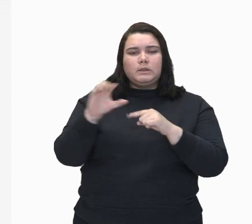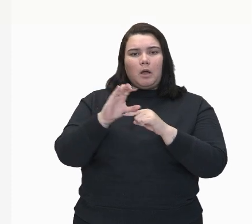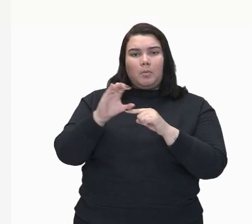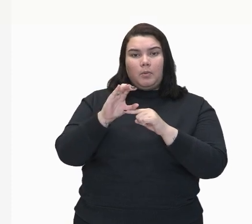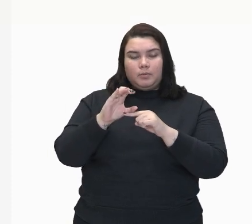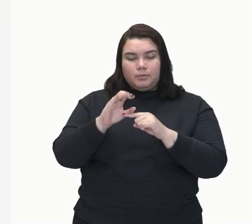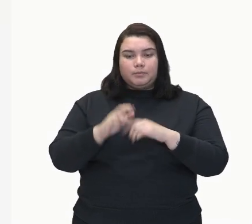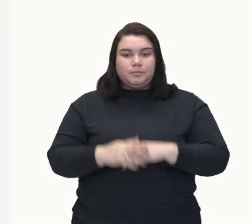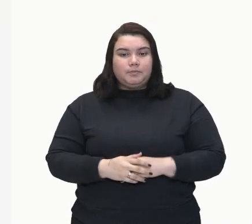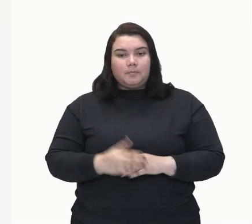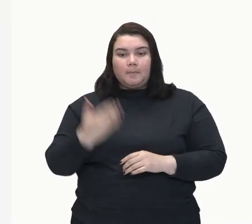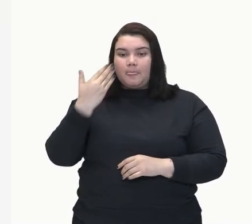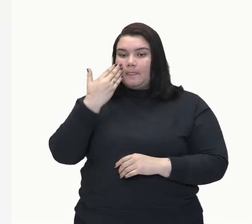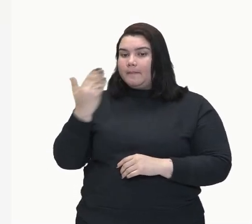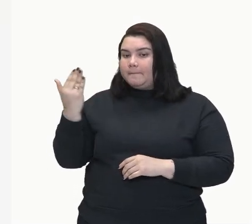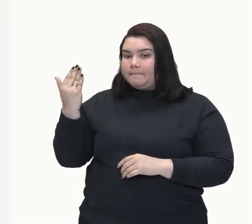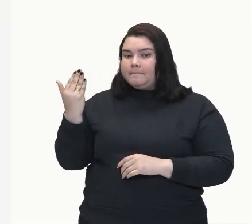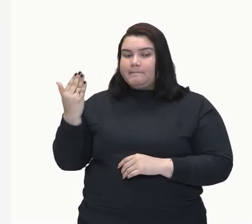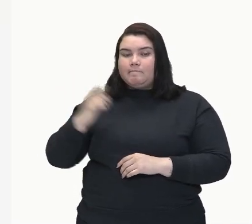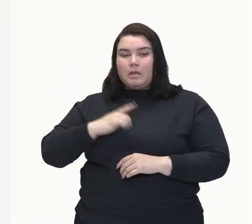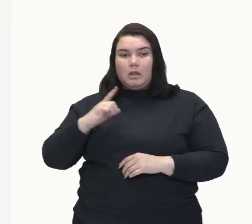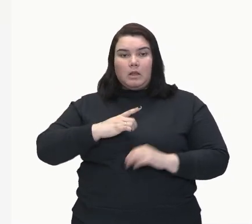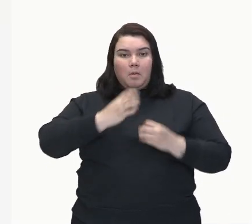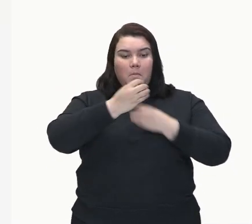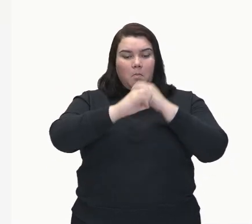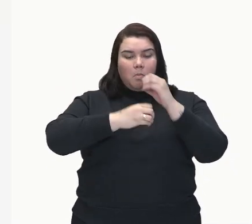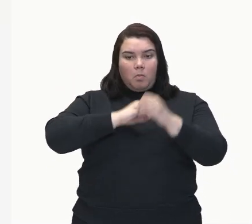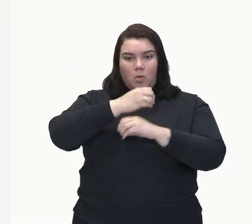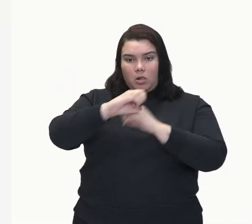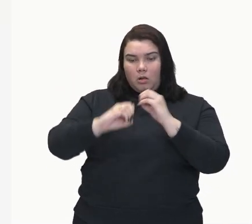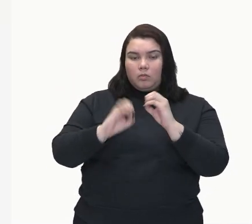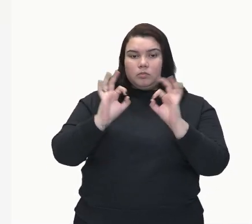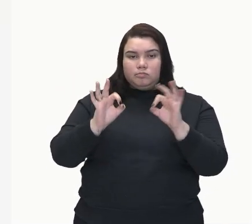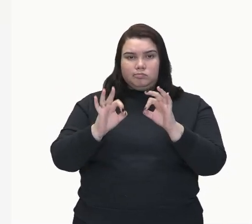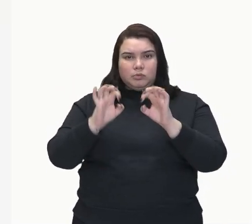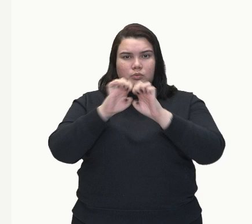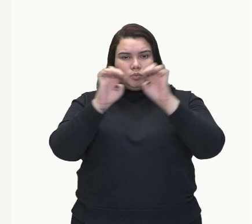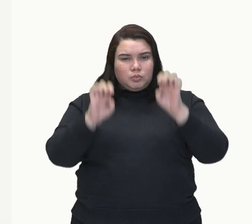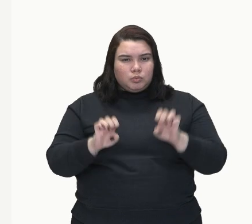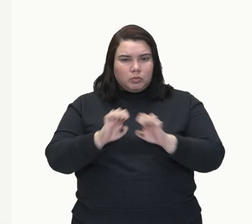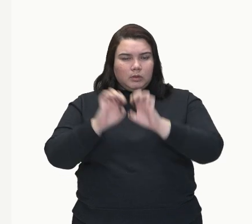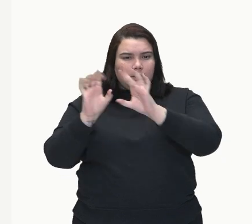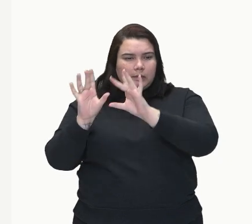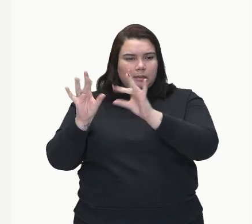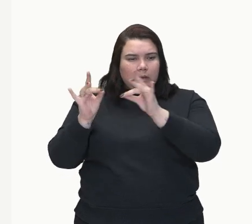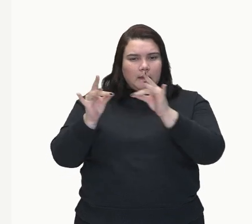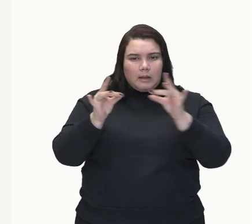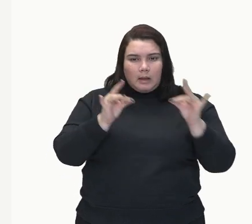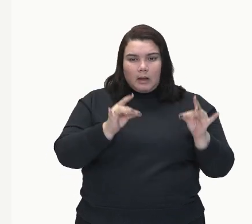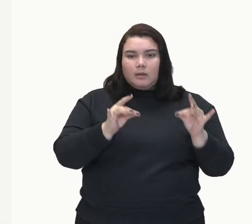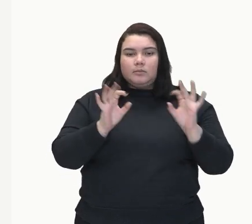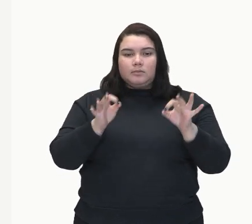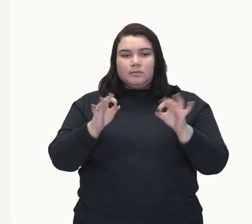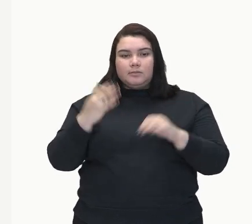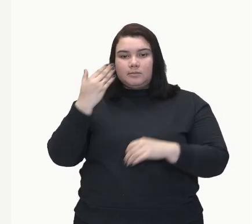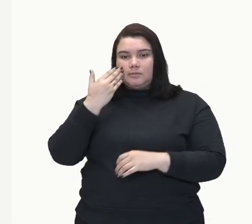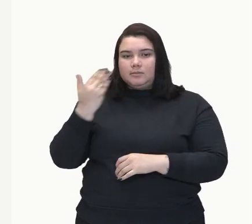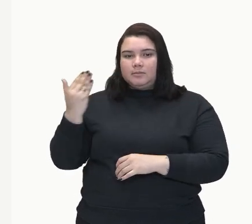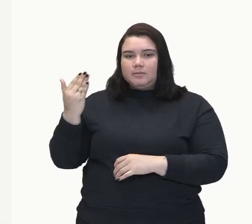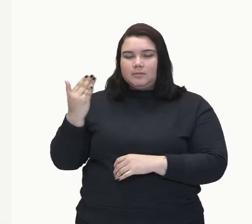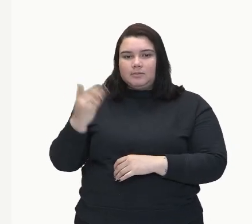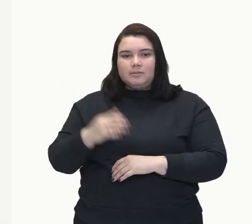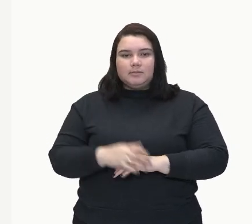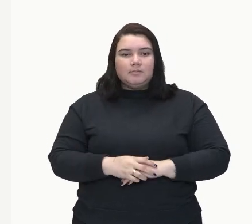uma molécula, aí a gente precisa achar, e é claro que eu deixei bem facinho aqui para vocês, qual é